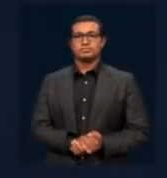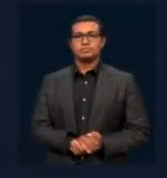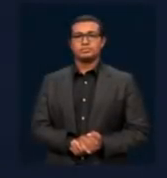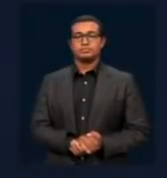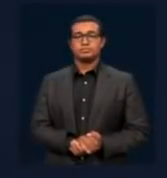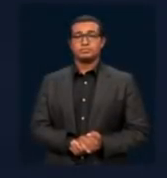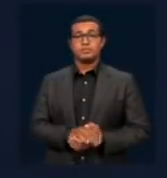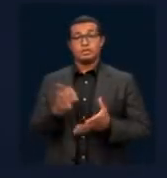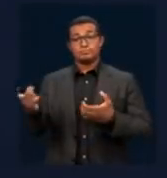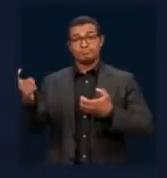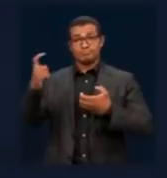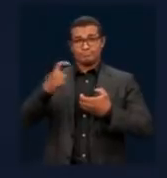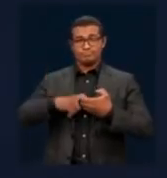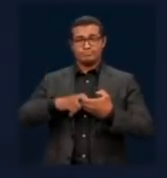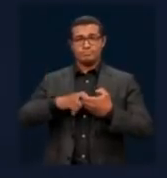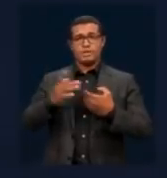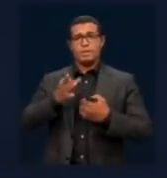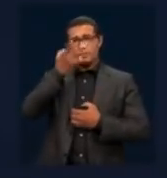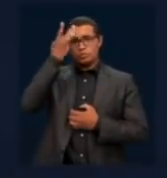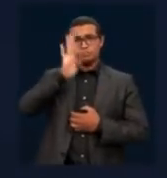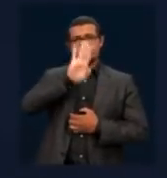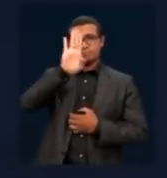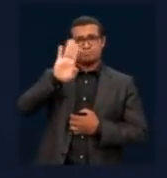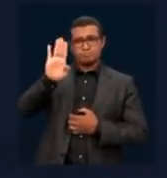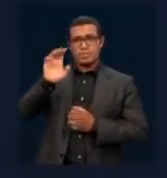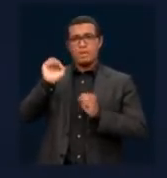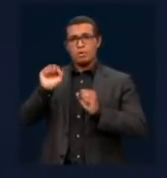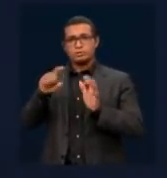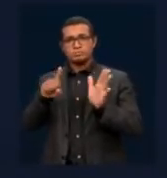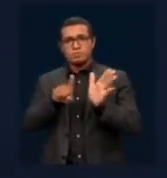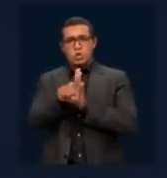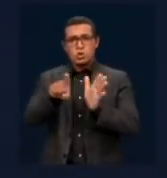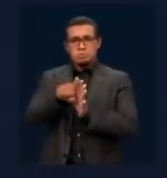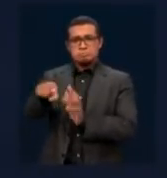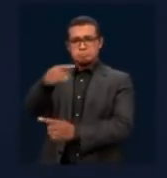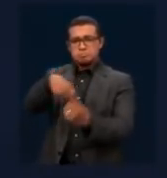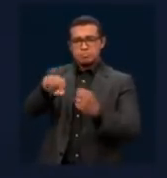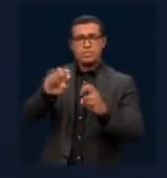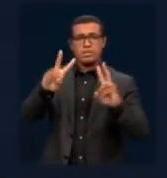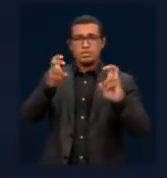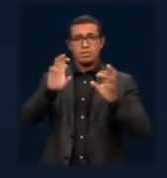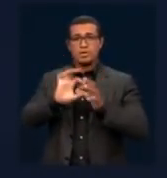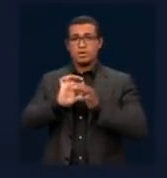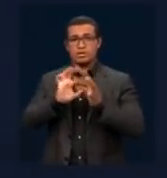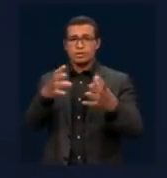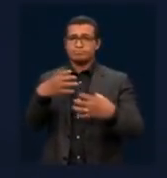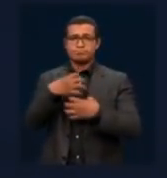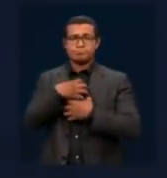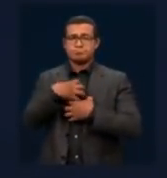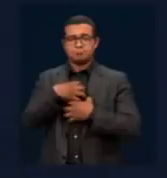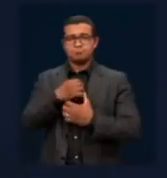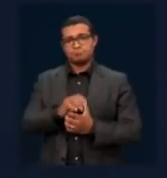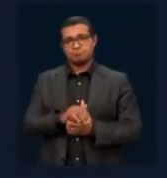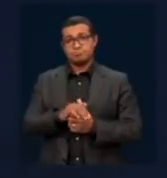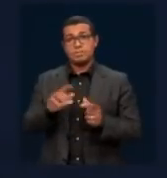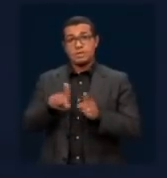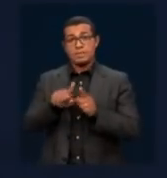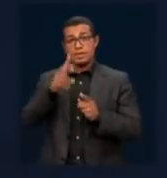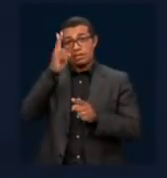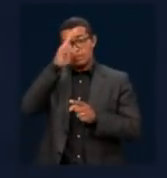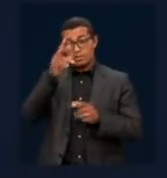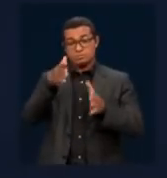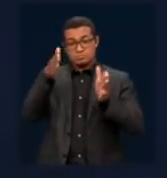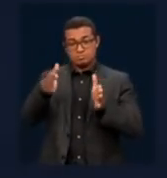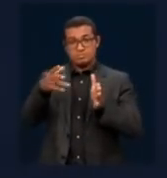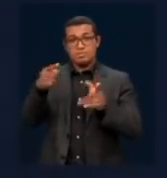estamos de volta e os candidatos vão poder fazer perguntas sobre qualquer tema lembrando que neste bloco e também no próximo a